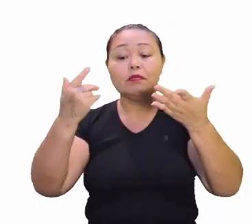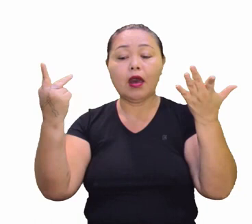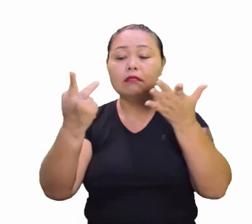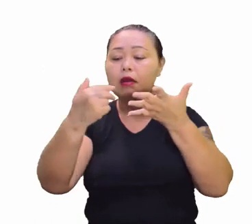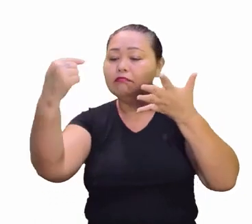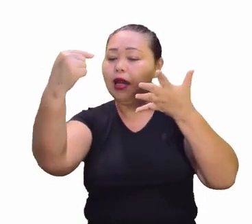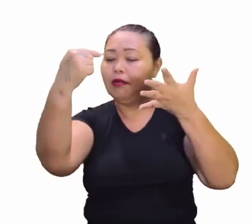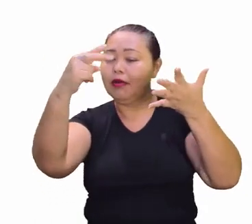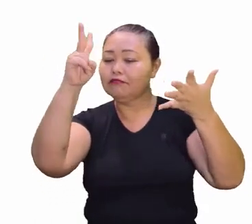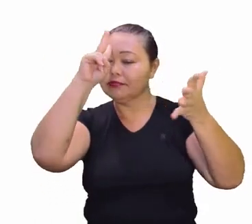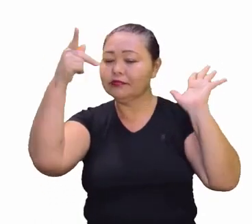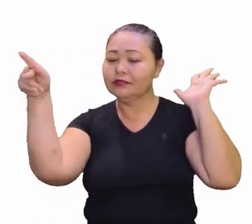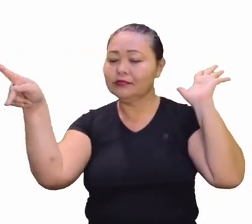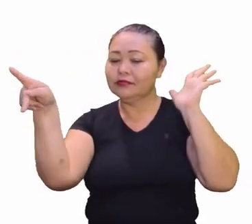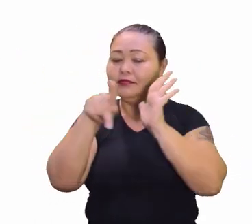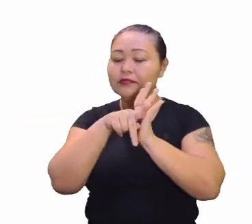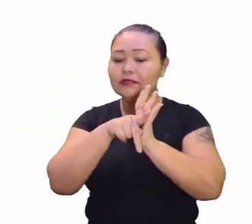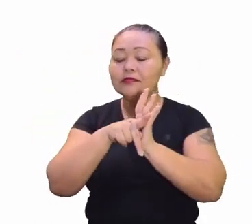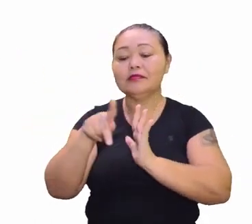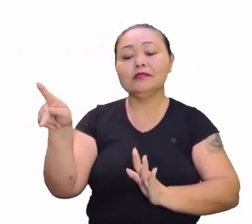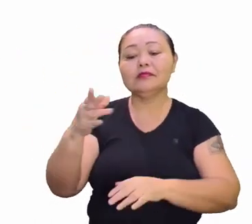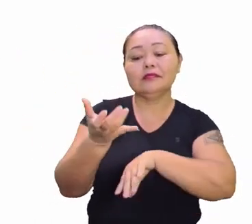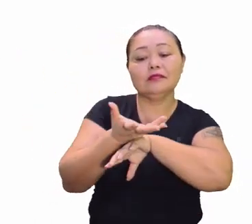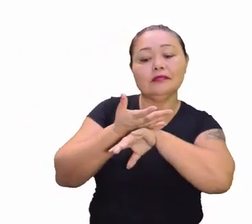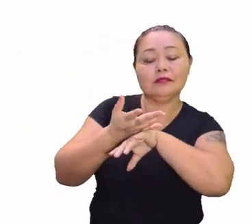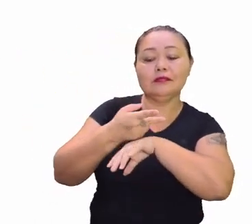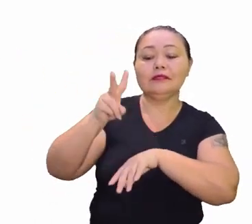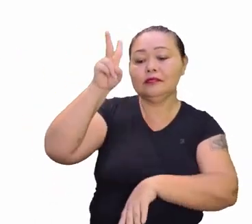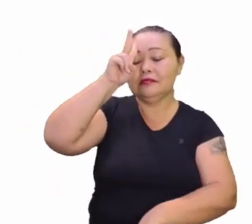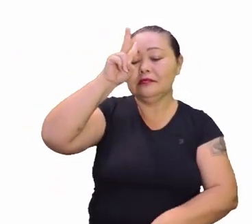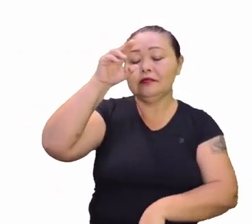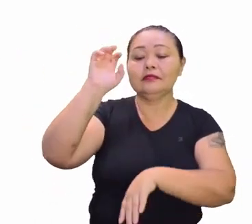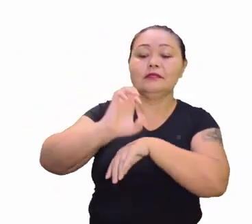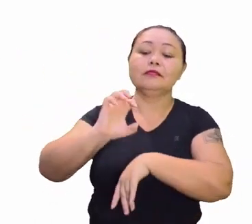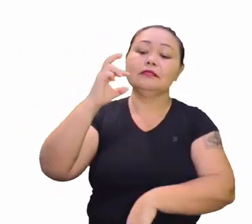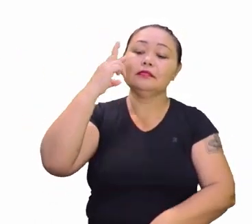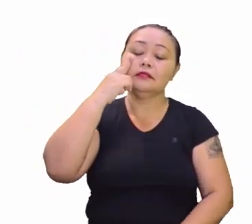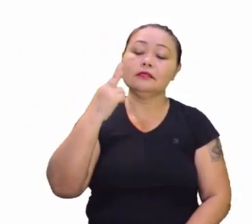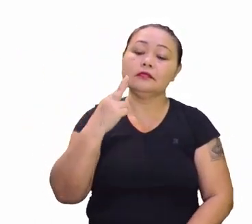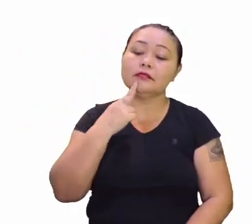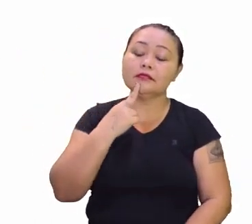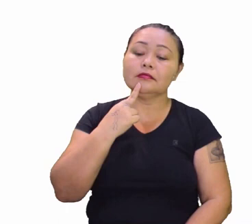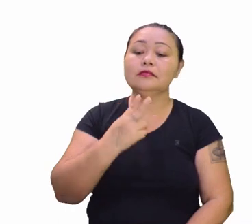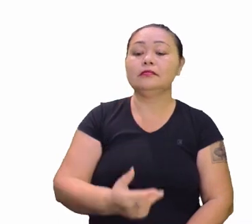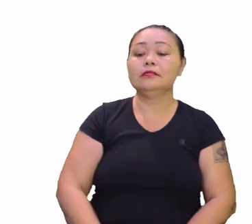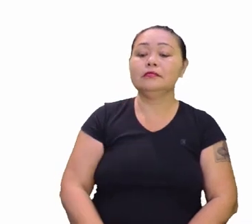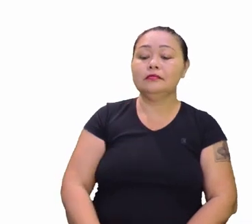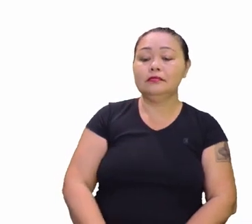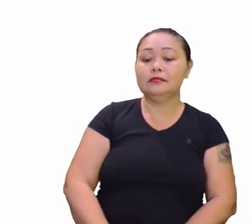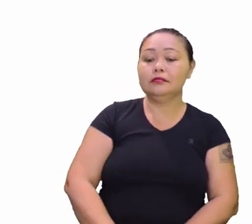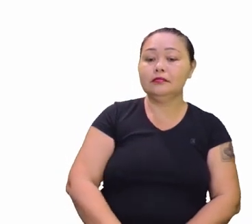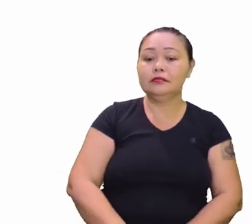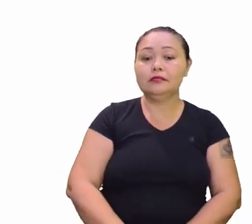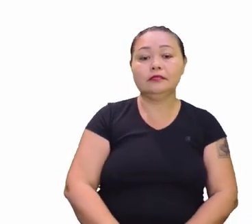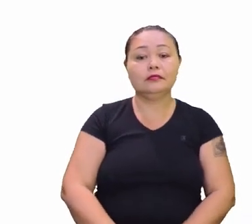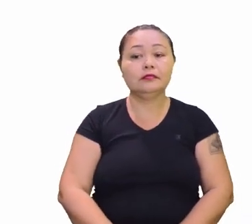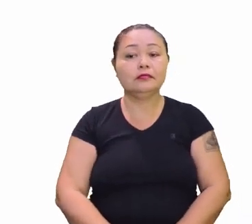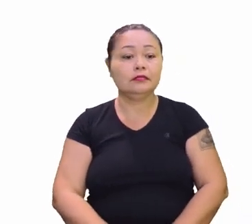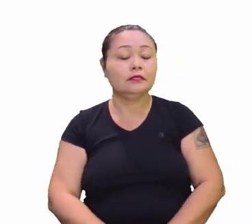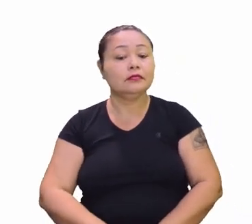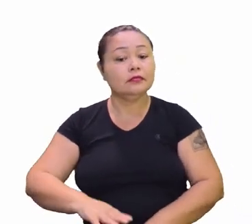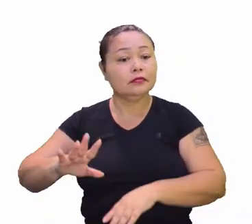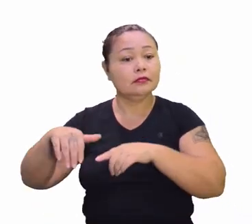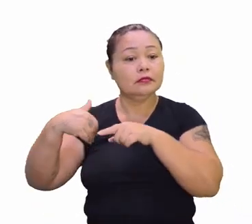fatos históricos, Muito bem. com a disciplina de História de Rondônia. Com certeza, É isso? professor Jorge. Vamos Beleza.